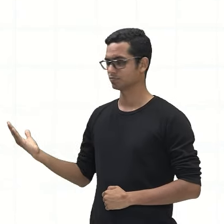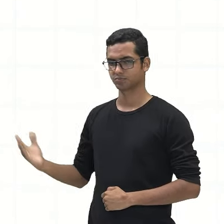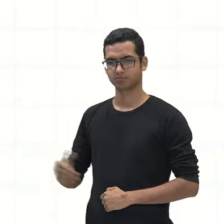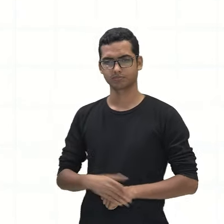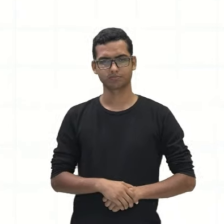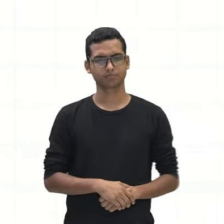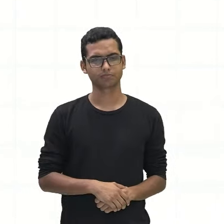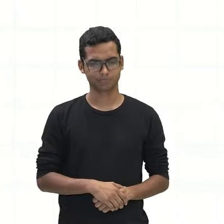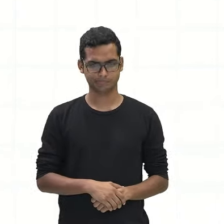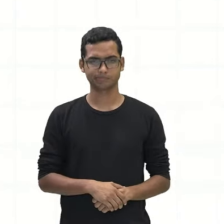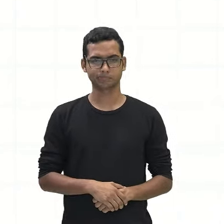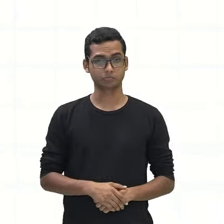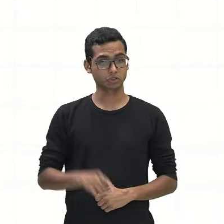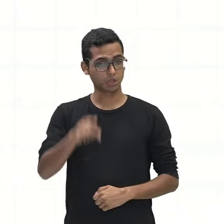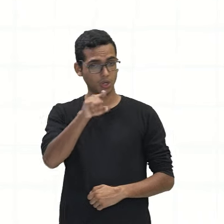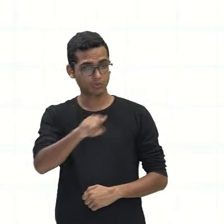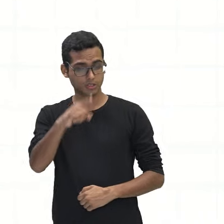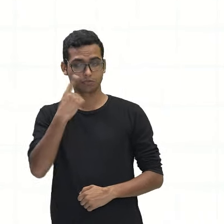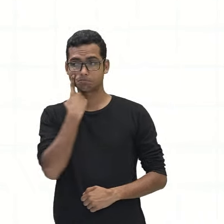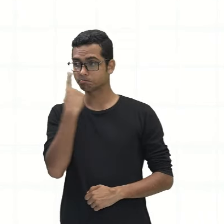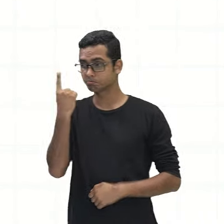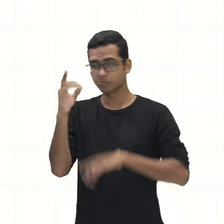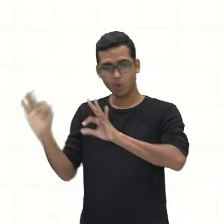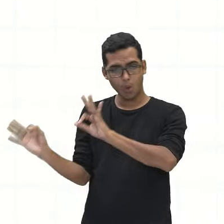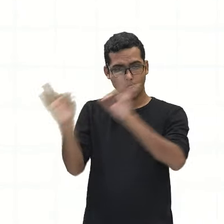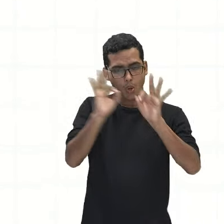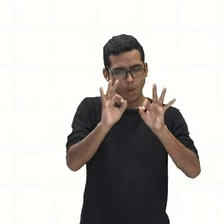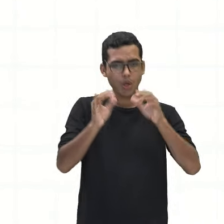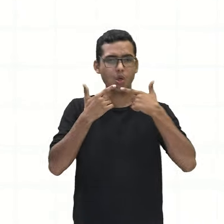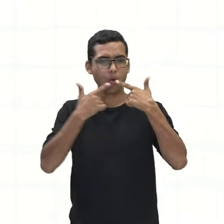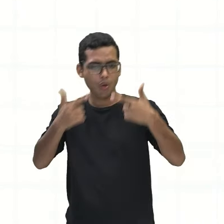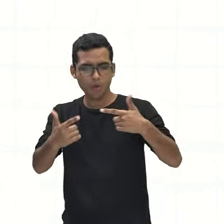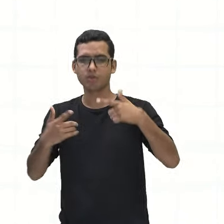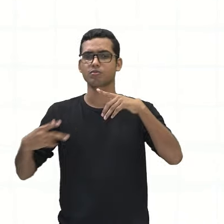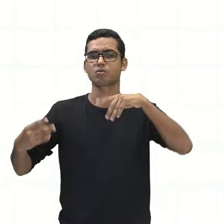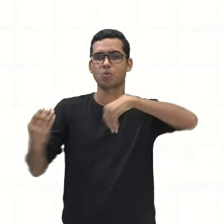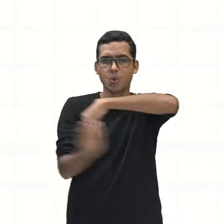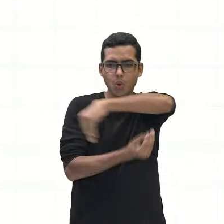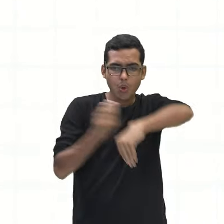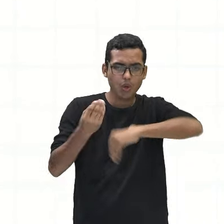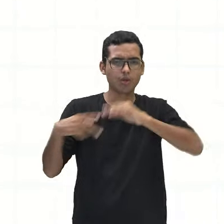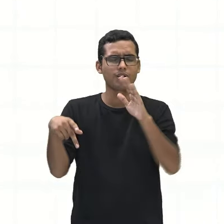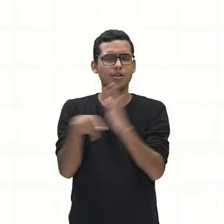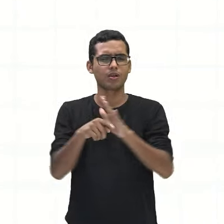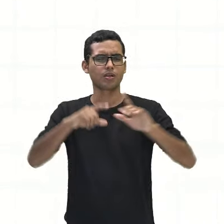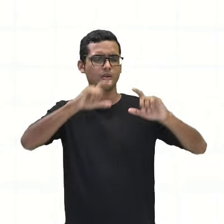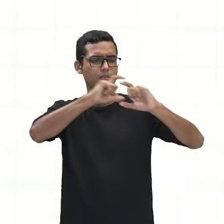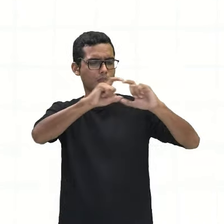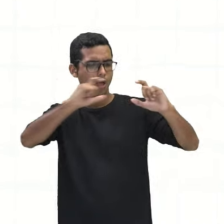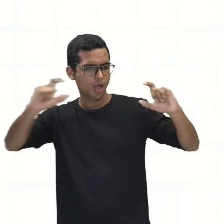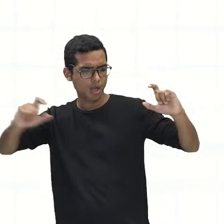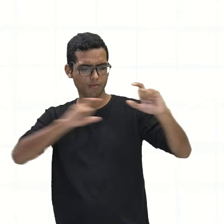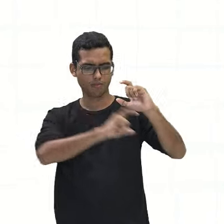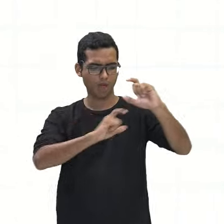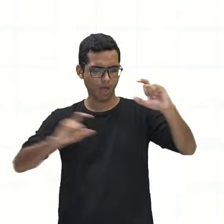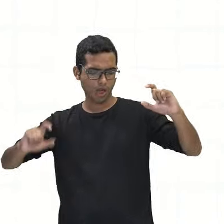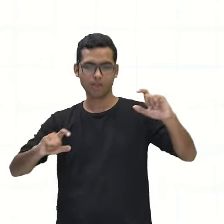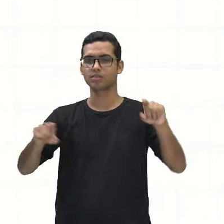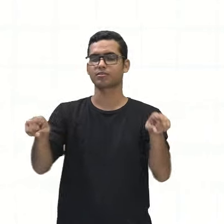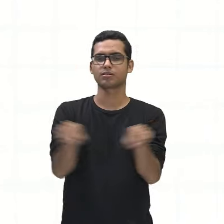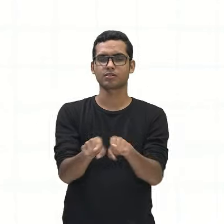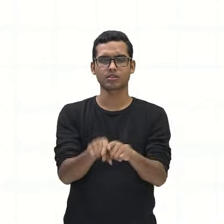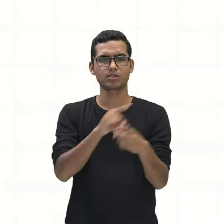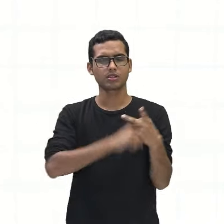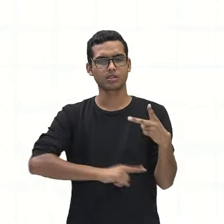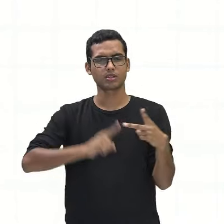muito esse tipo de linguagem mista, nos quadrinhos, nas charges. Por quê?